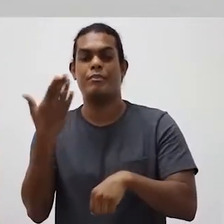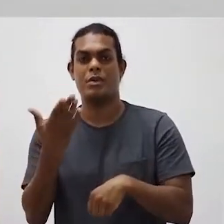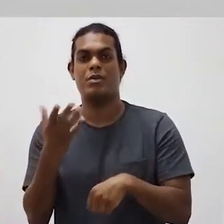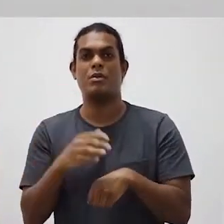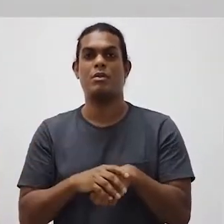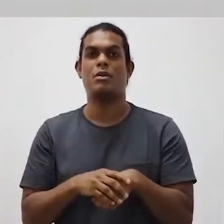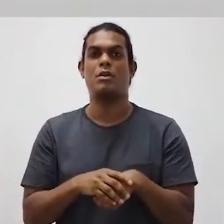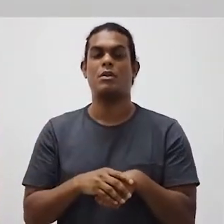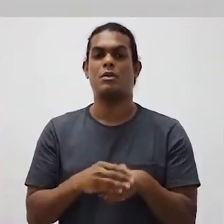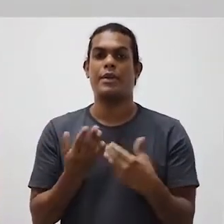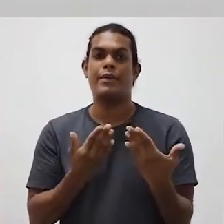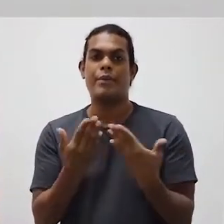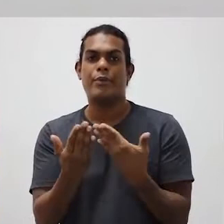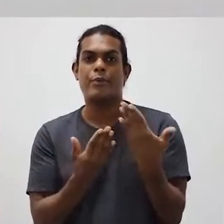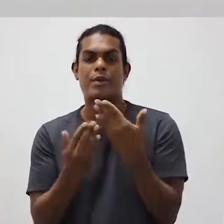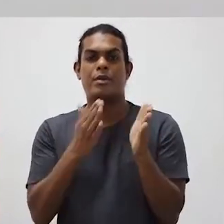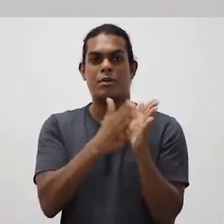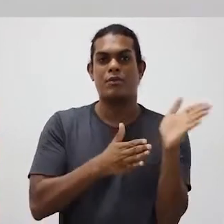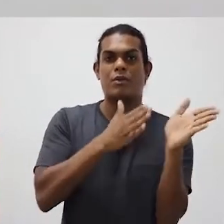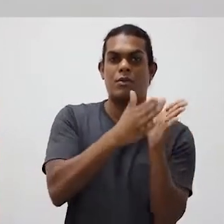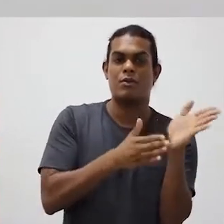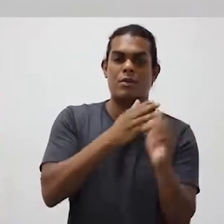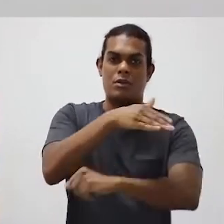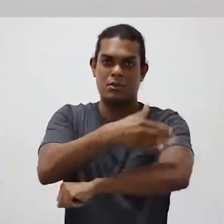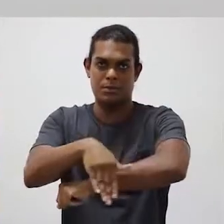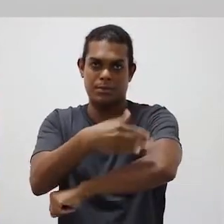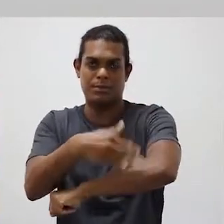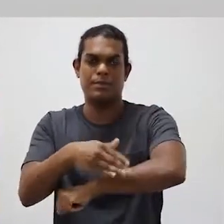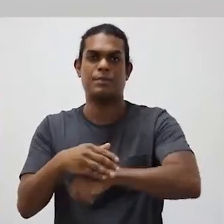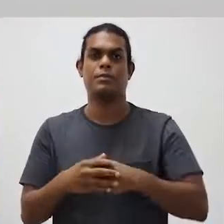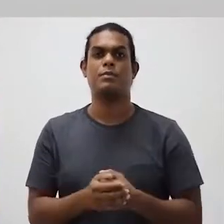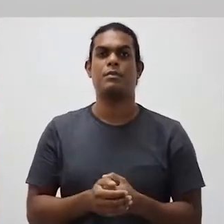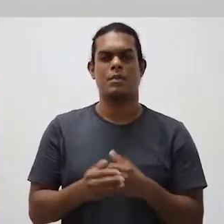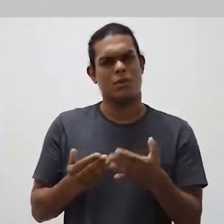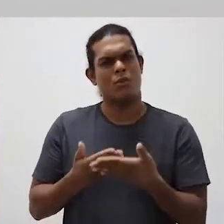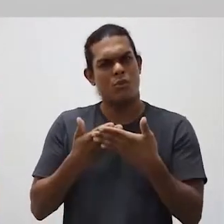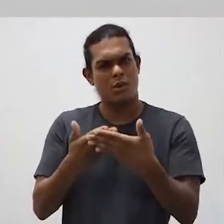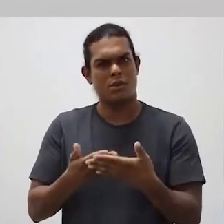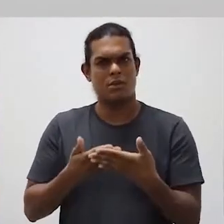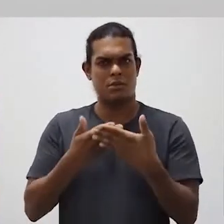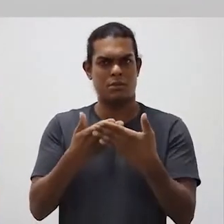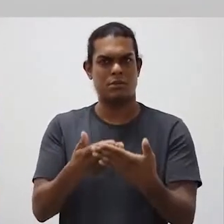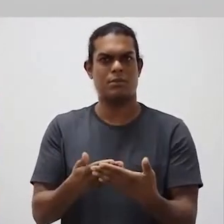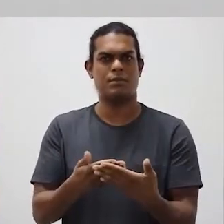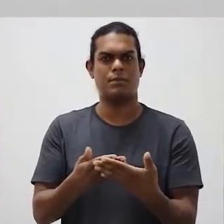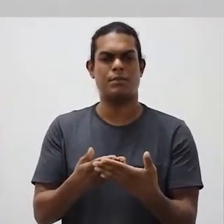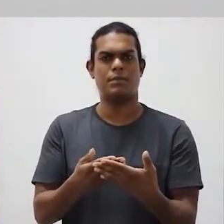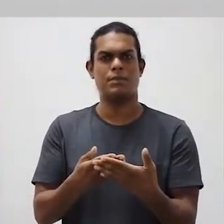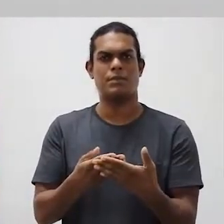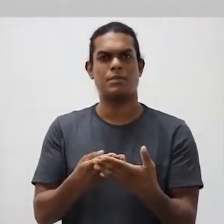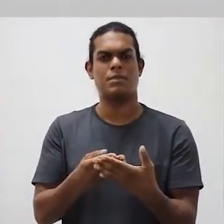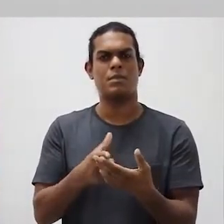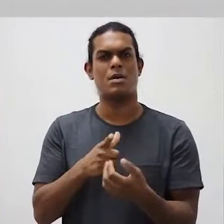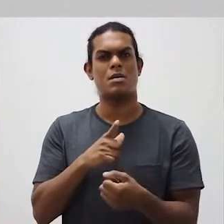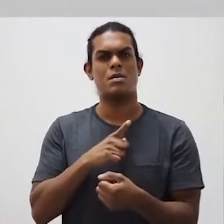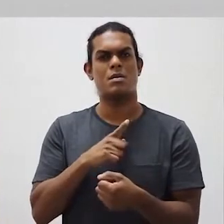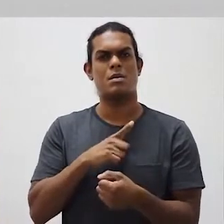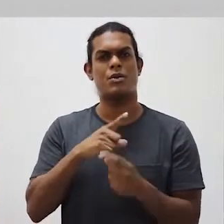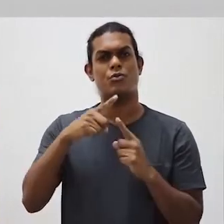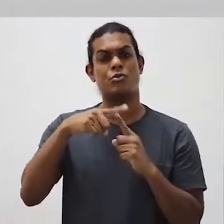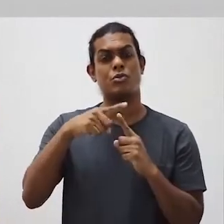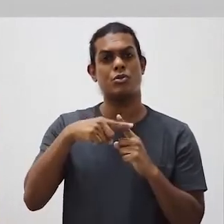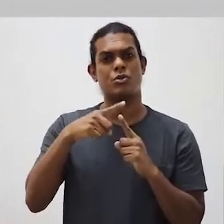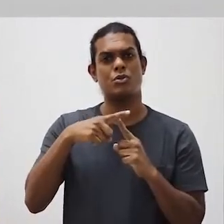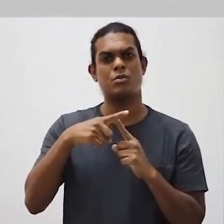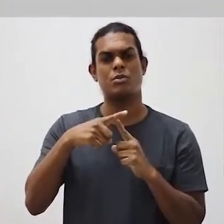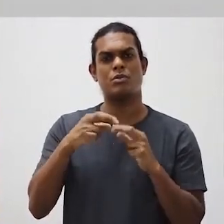No transporte marítimo, a gente pode ter uma tipologia, de transporte, no transporte